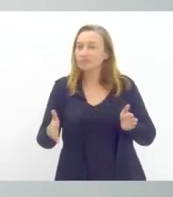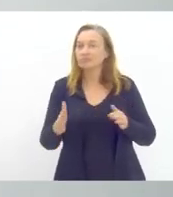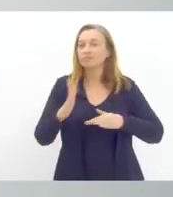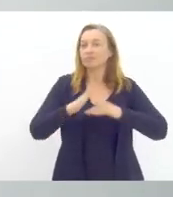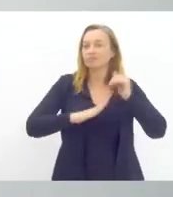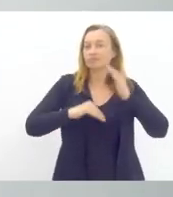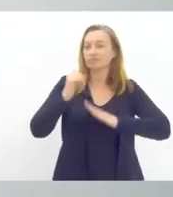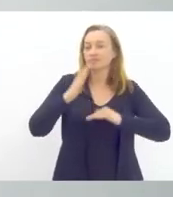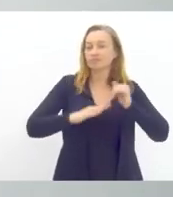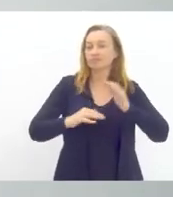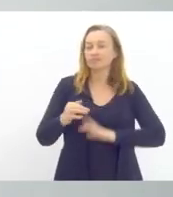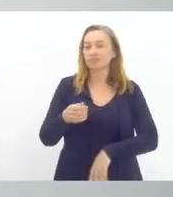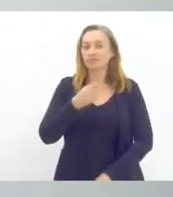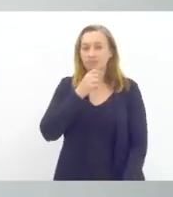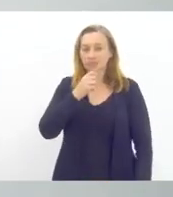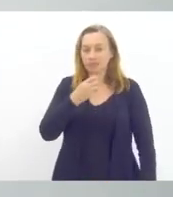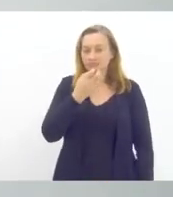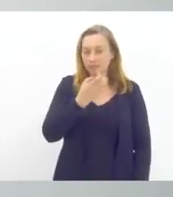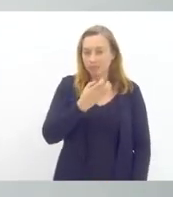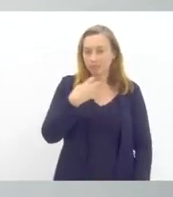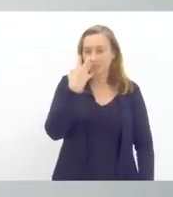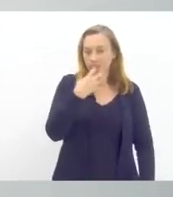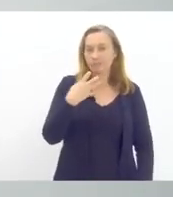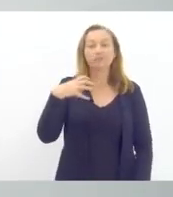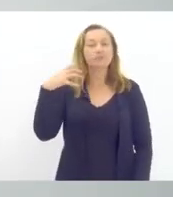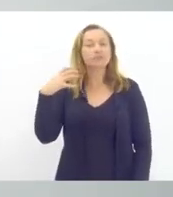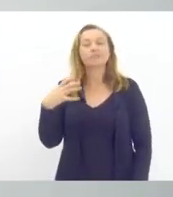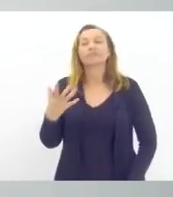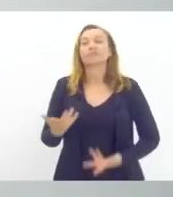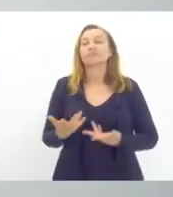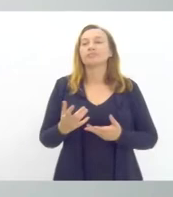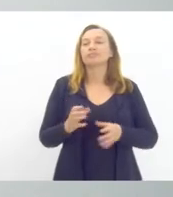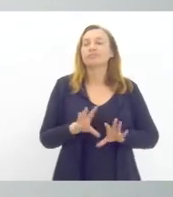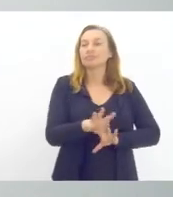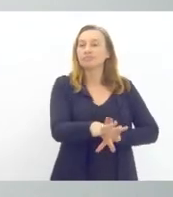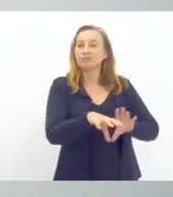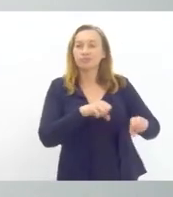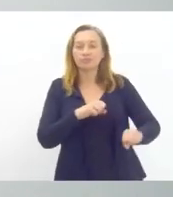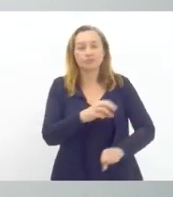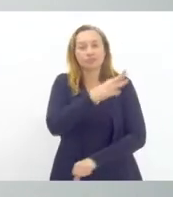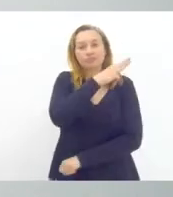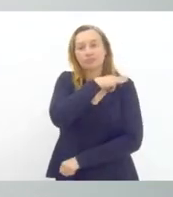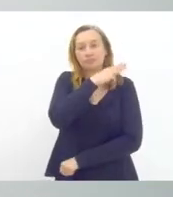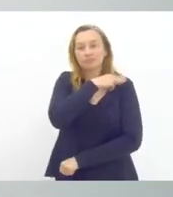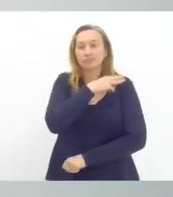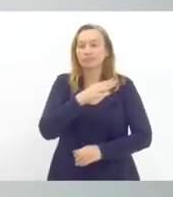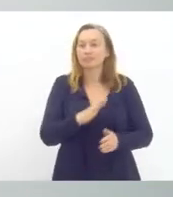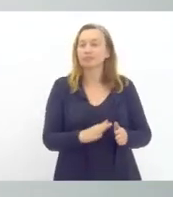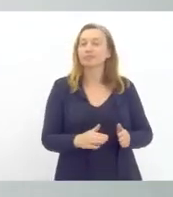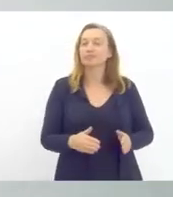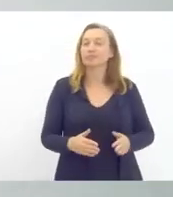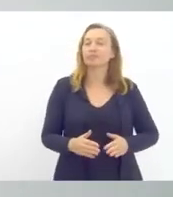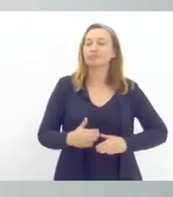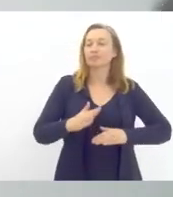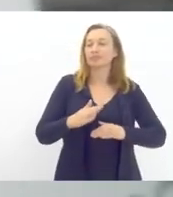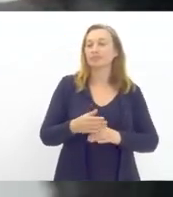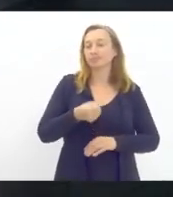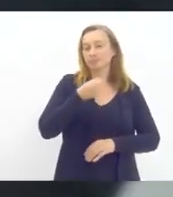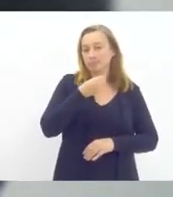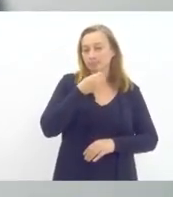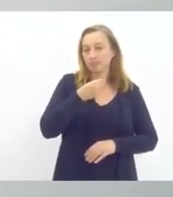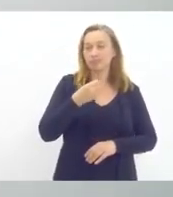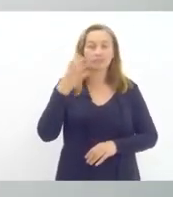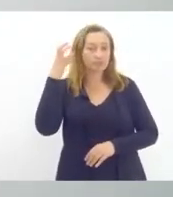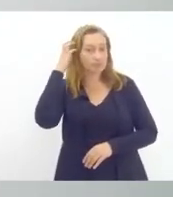como locutor aos 18 anos após a conclusão do ensino médio inicio a trajetória nos microfones da Rádio